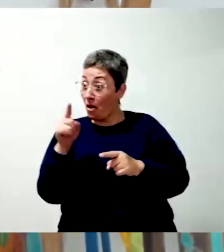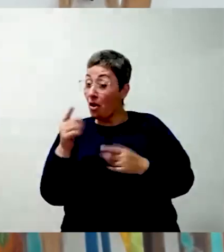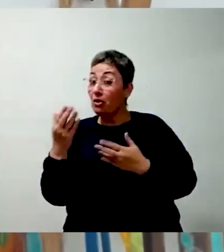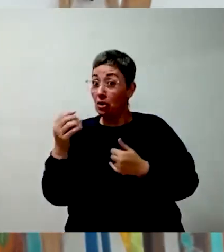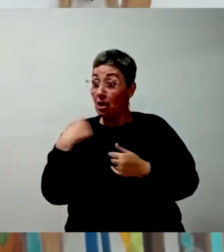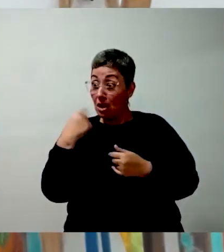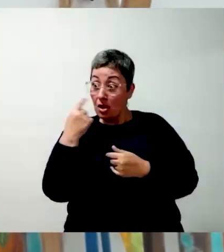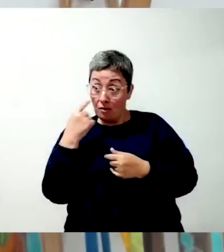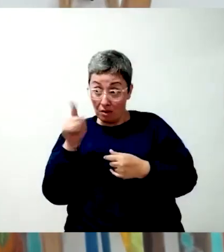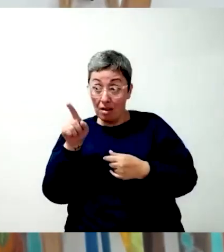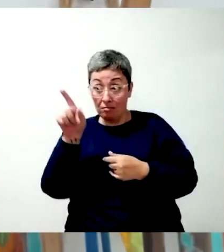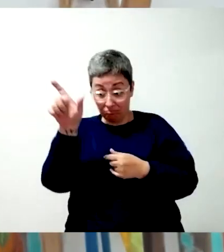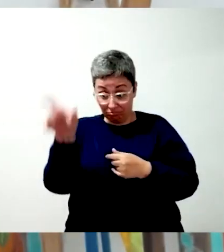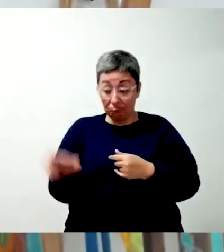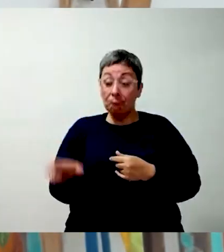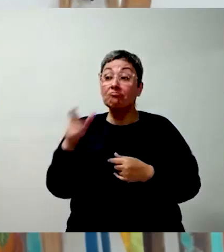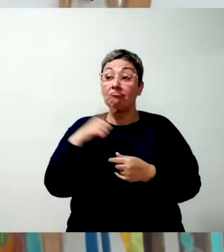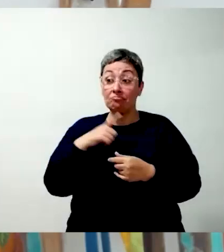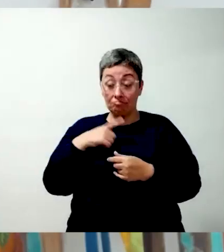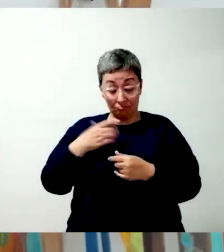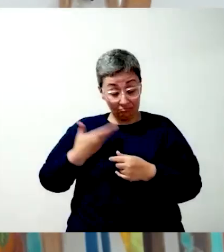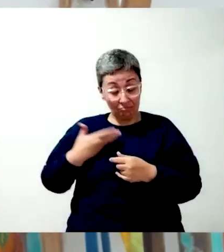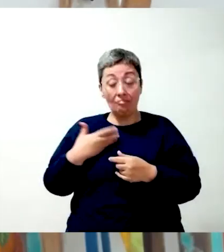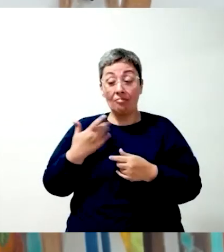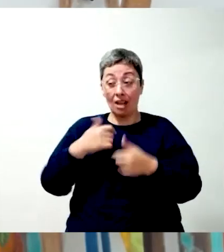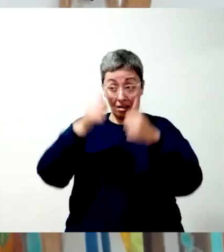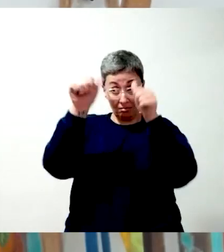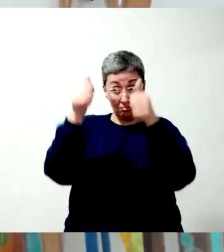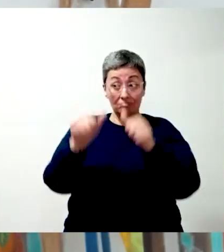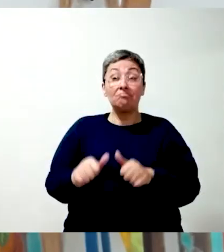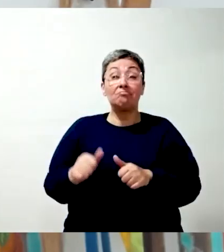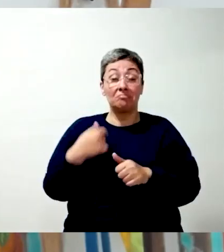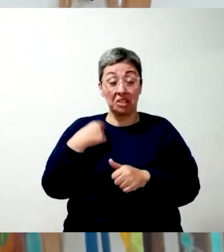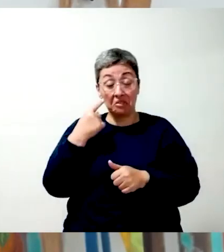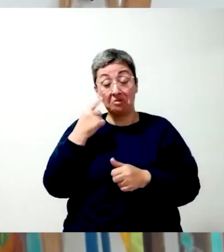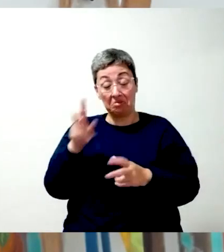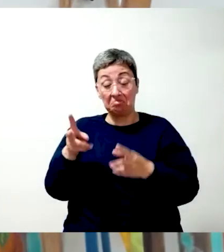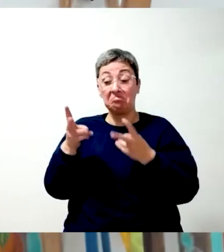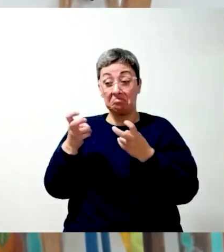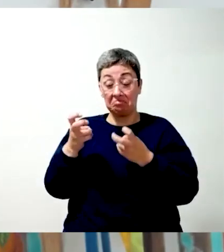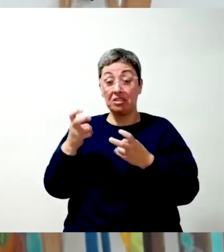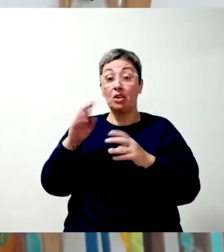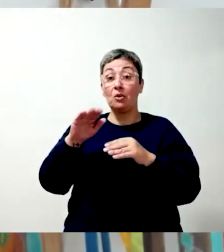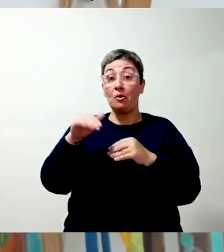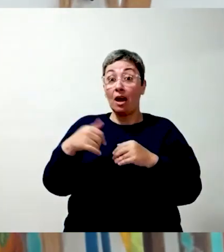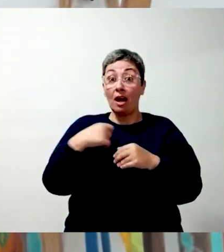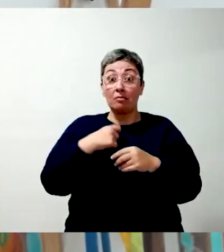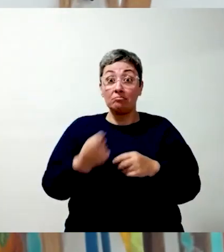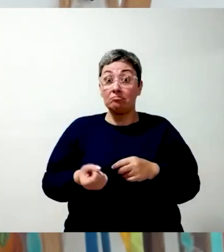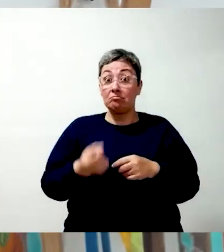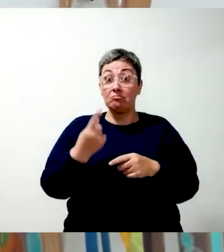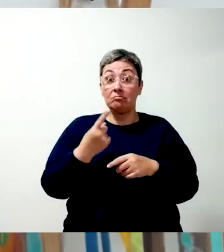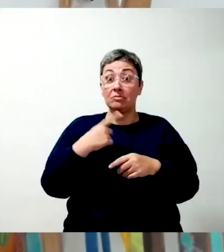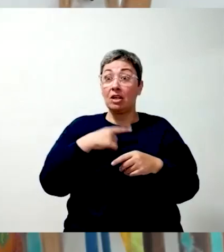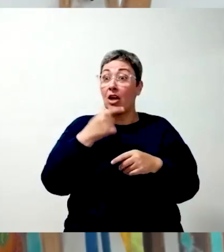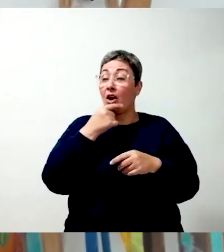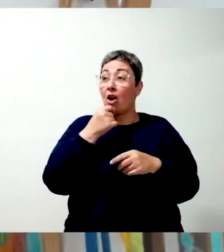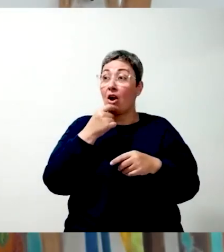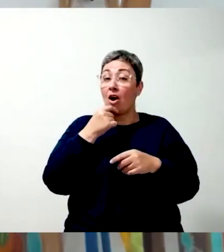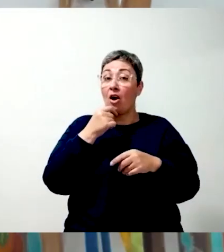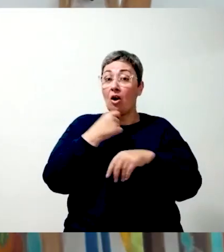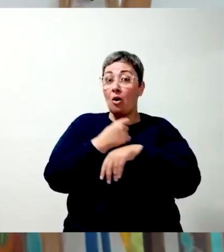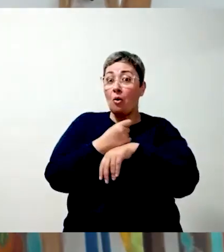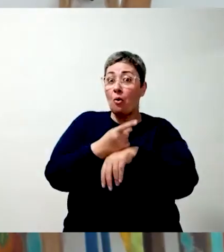disse: "E eu vi você, meu caro companheiro, dentre as imagens." Quando de repente os